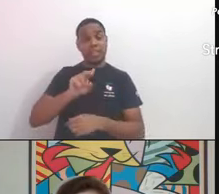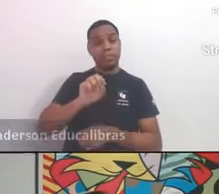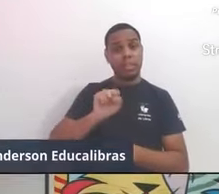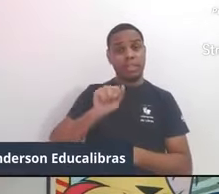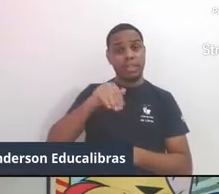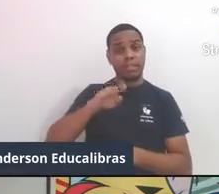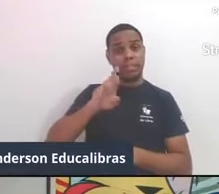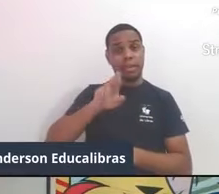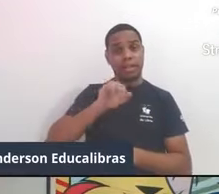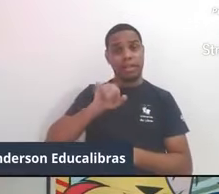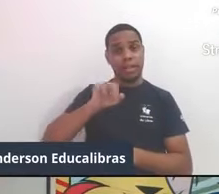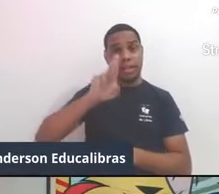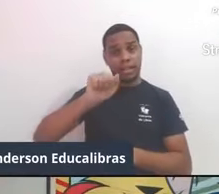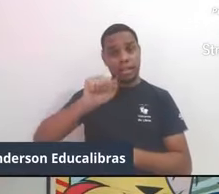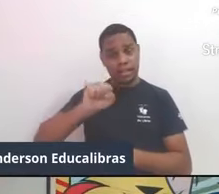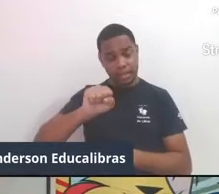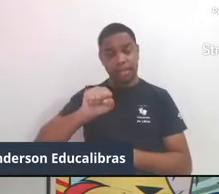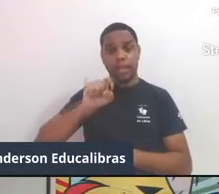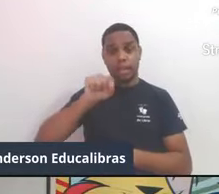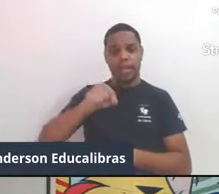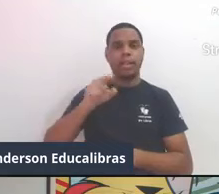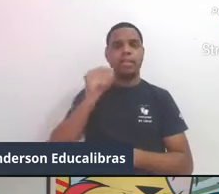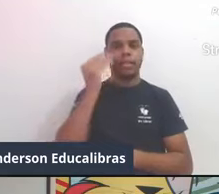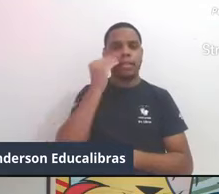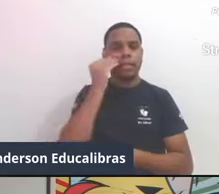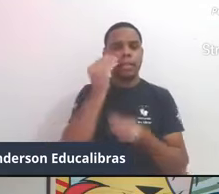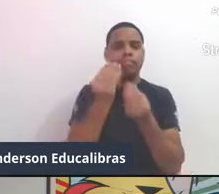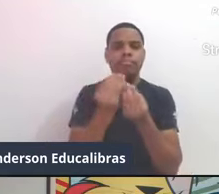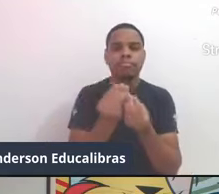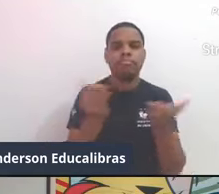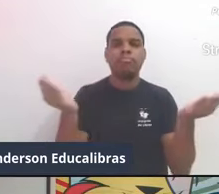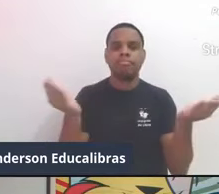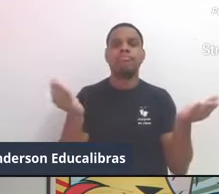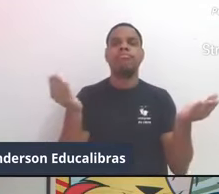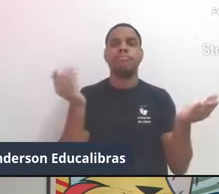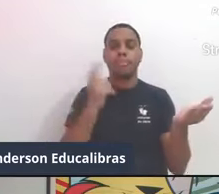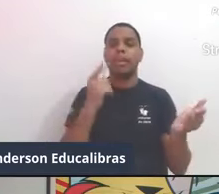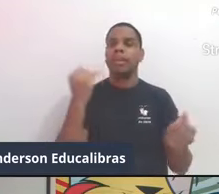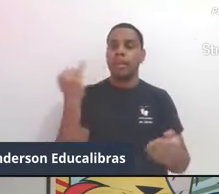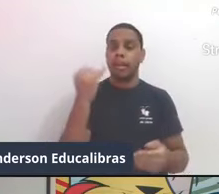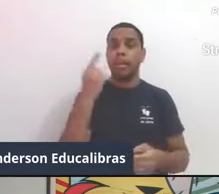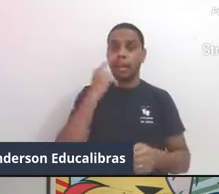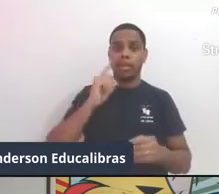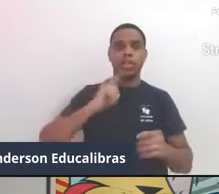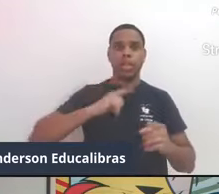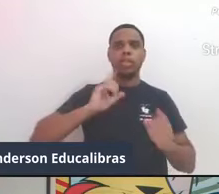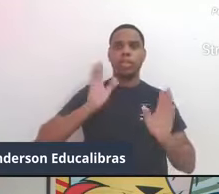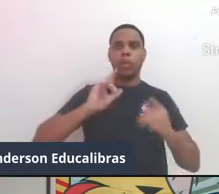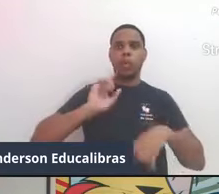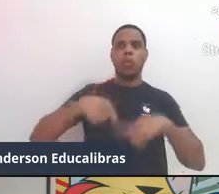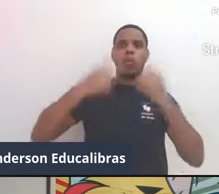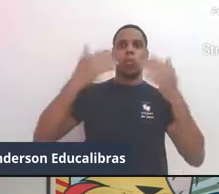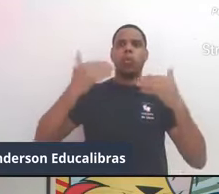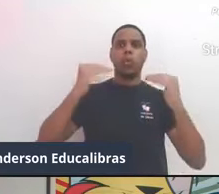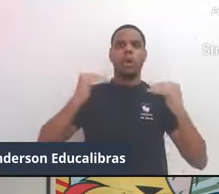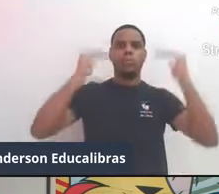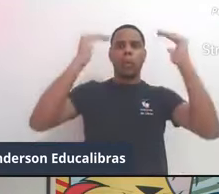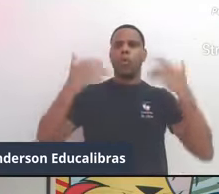oferece uma oportunidade que vai além. Isso é muito avançado, sabe, Cid? Eu acho